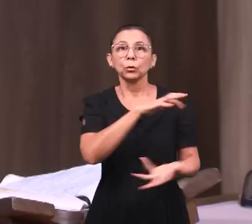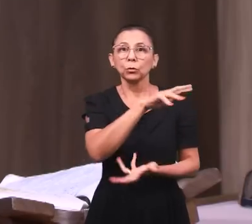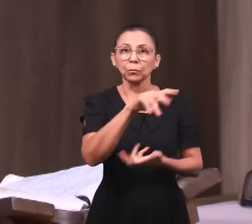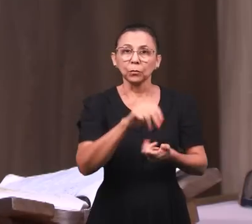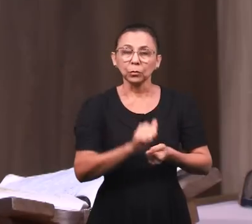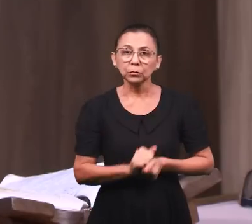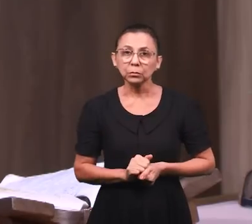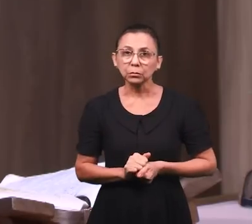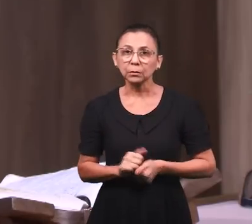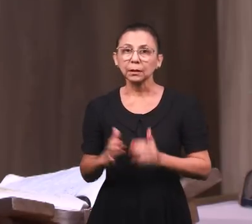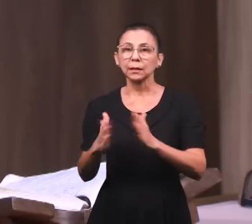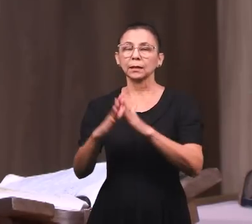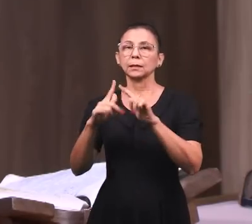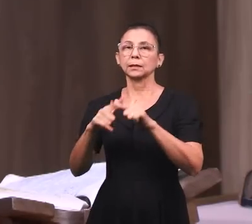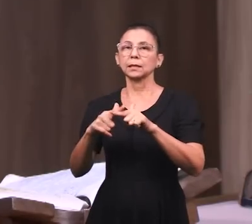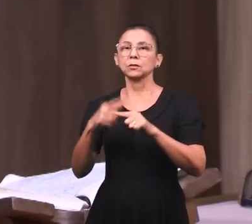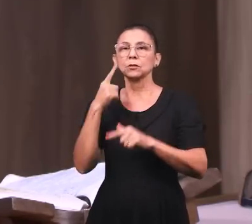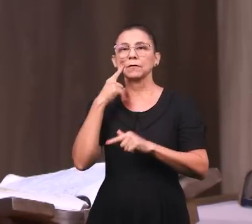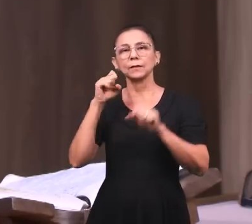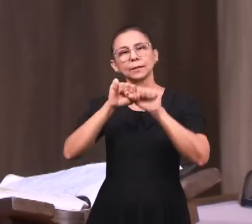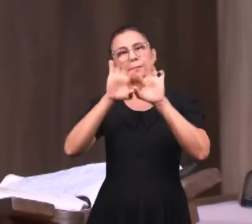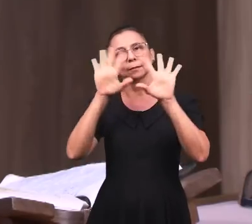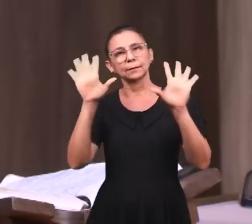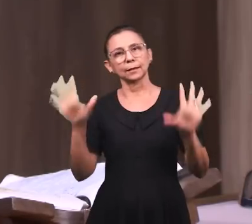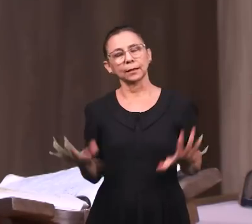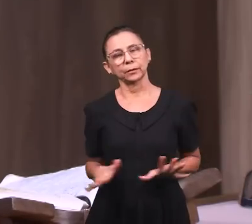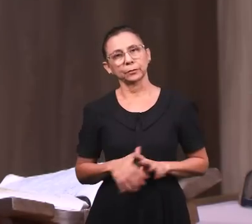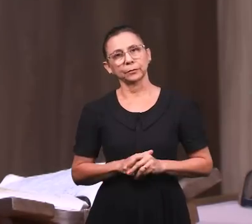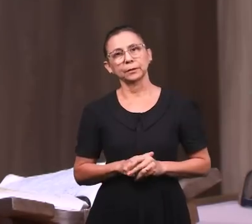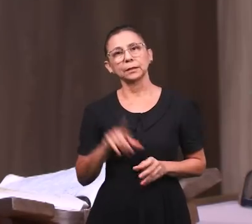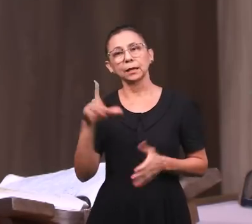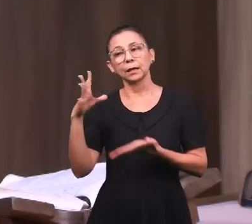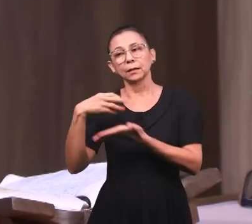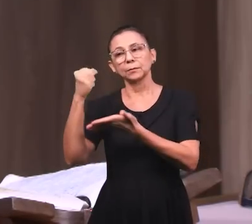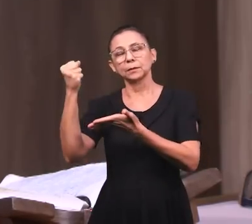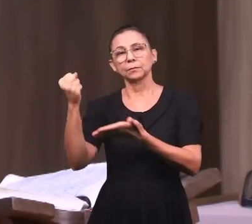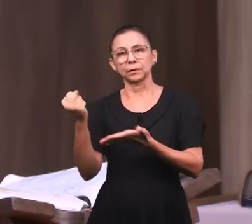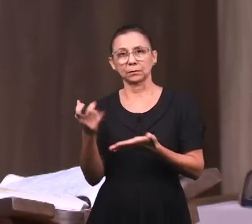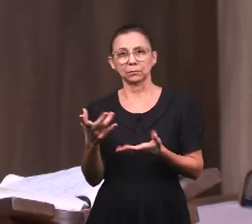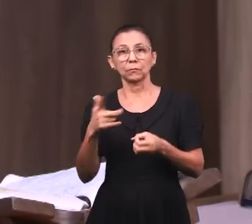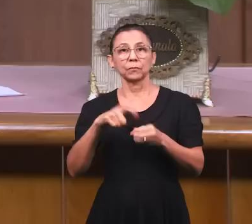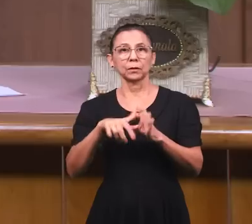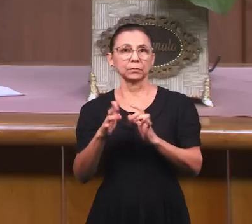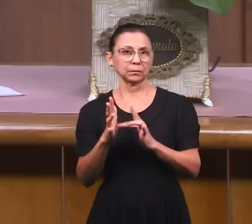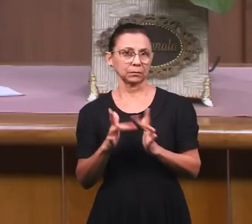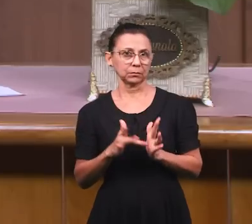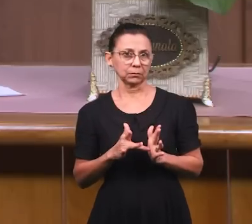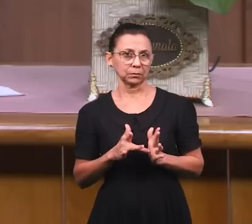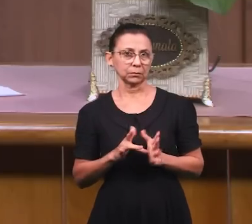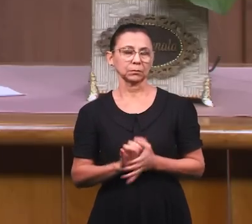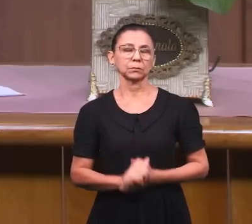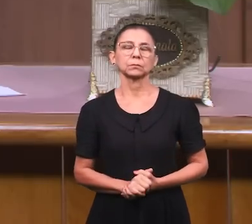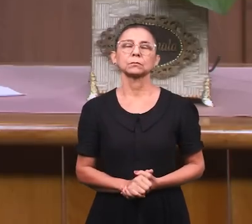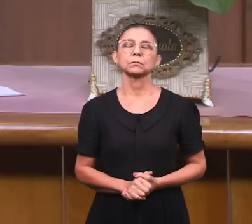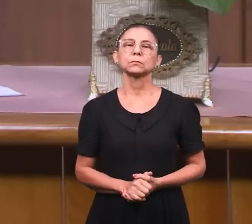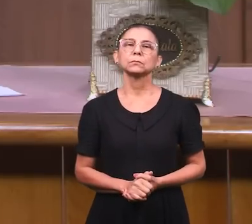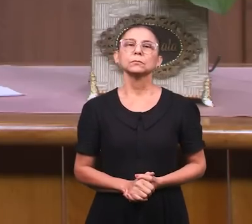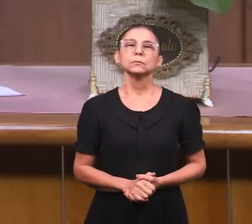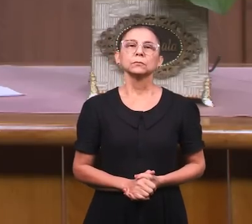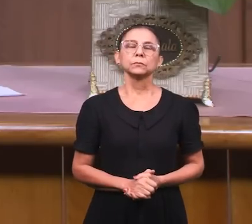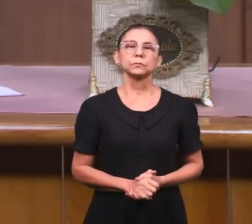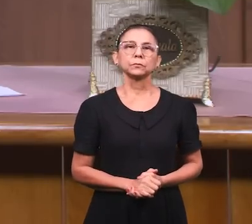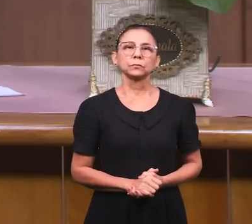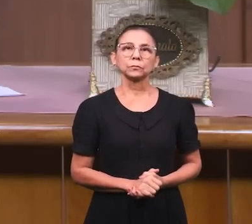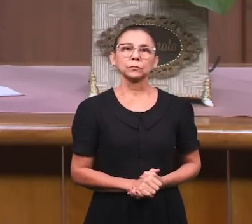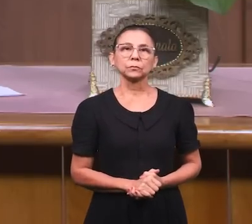para a igreja, porque é um tempo que se aproxima do arrebatamento, da volta do Senhor Jesus. E aquilo que nós